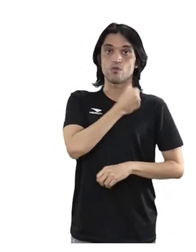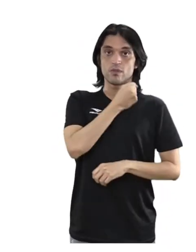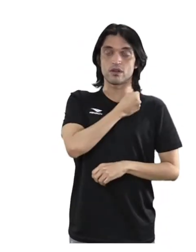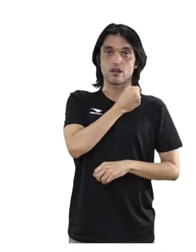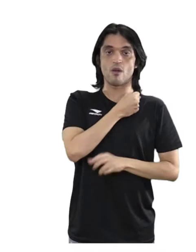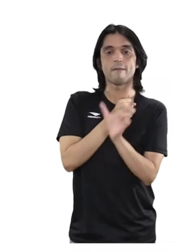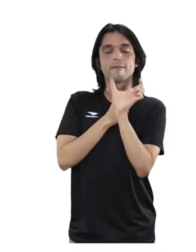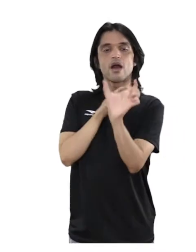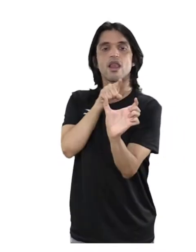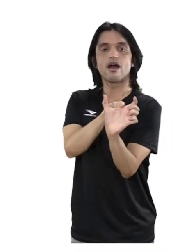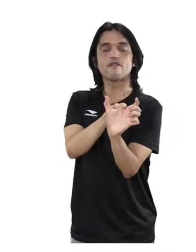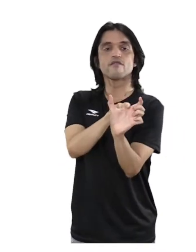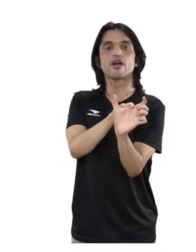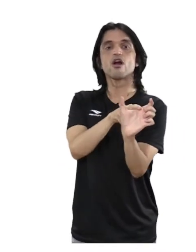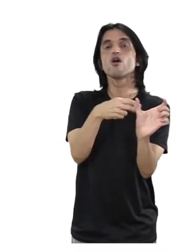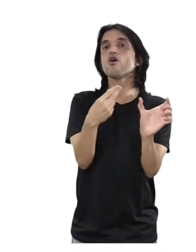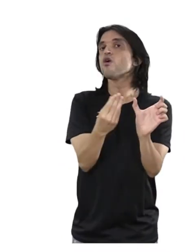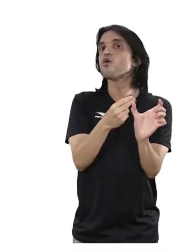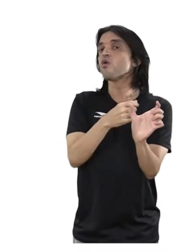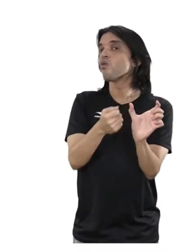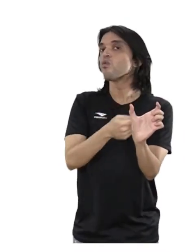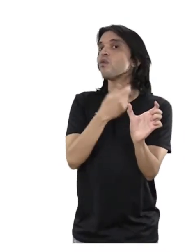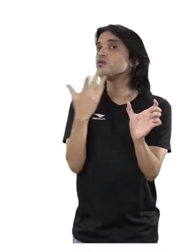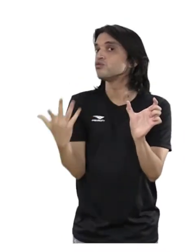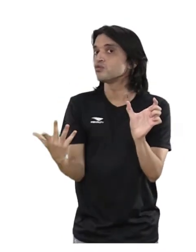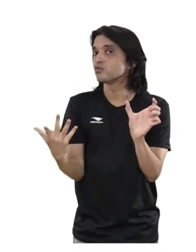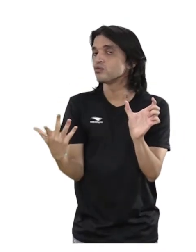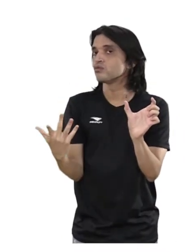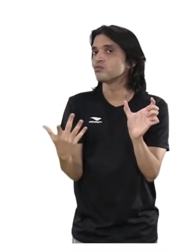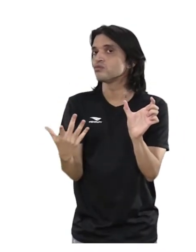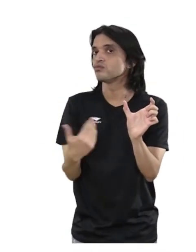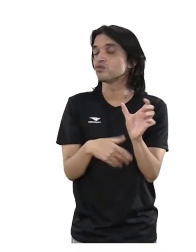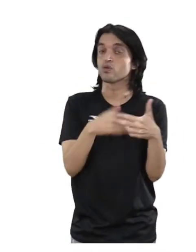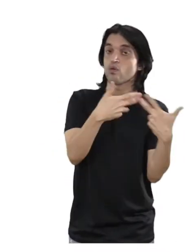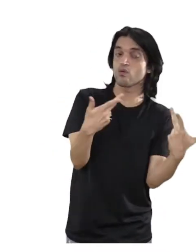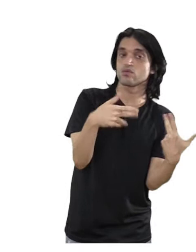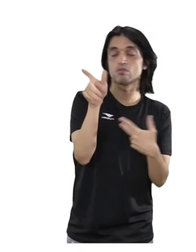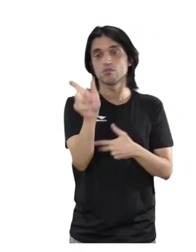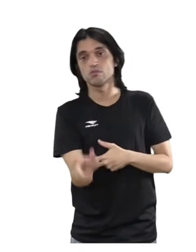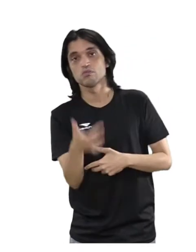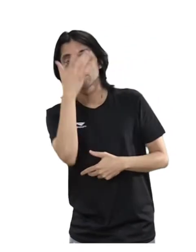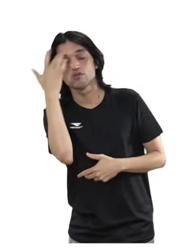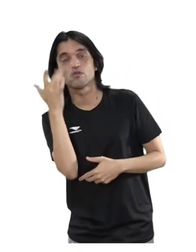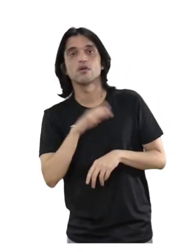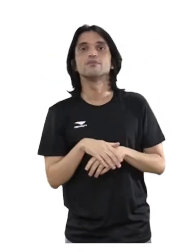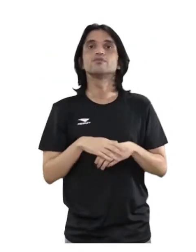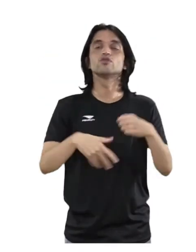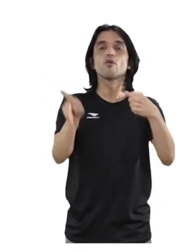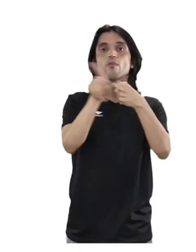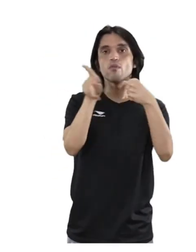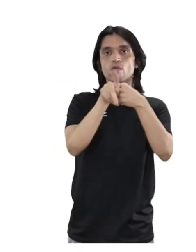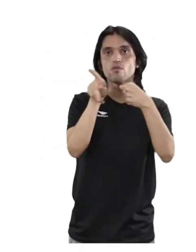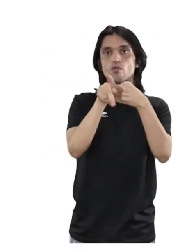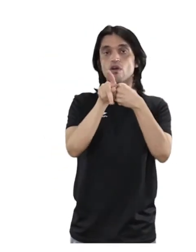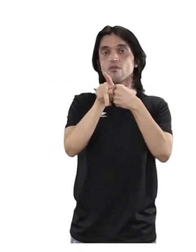pronome são palavras que têm por função primordial substituir os substantivos. Artigo